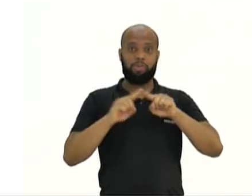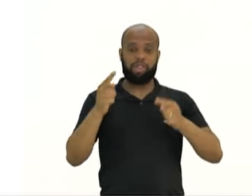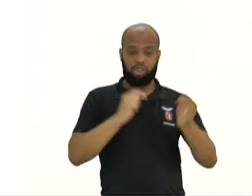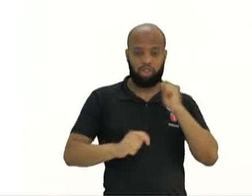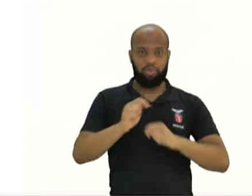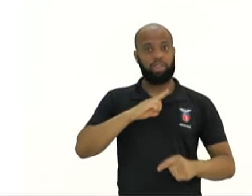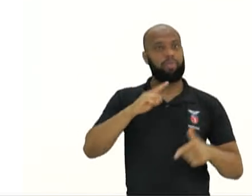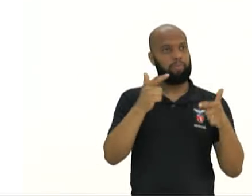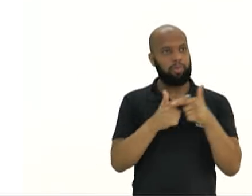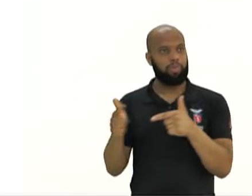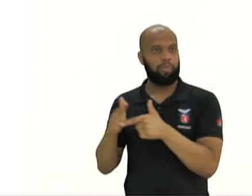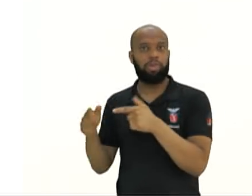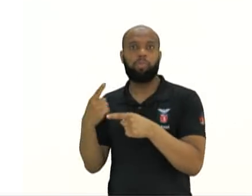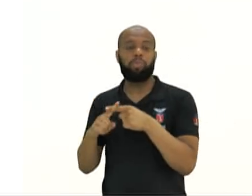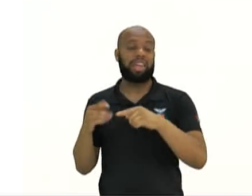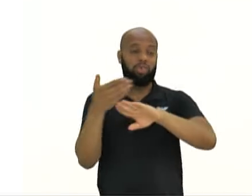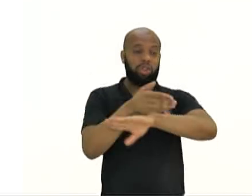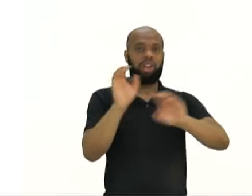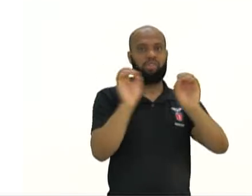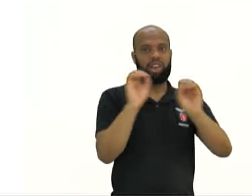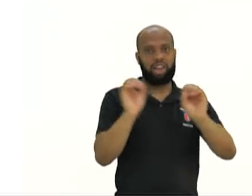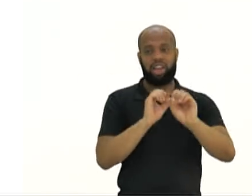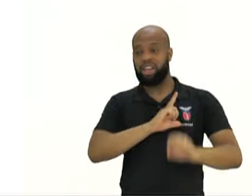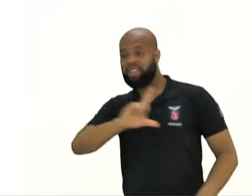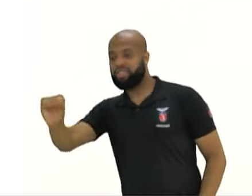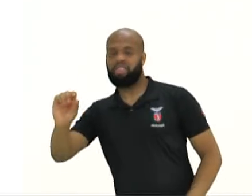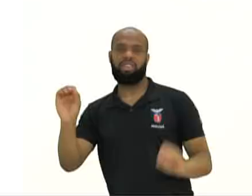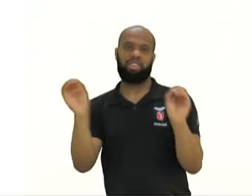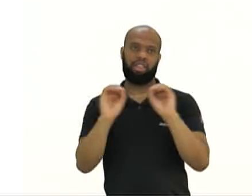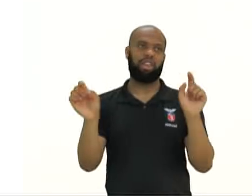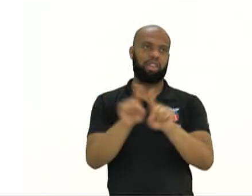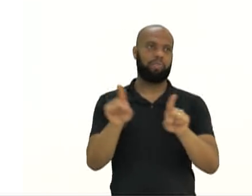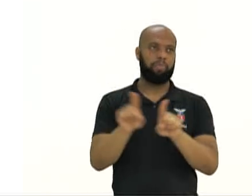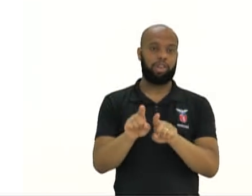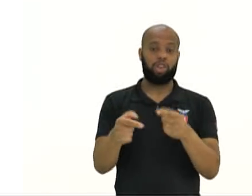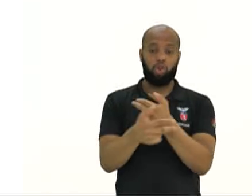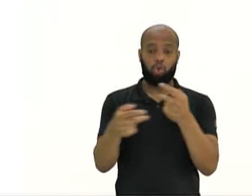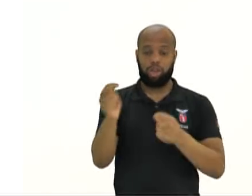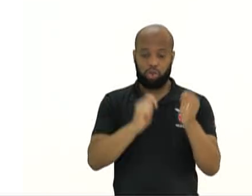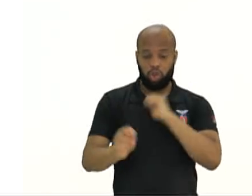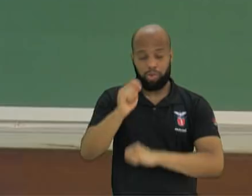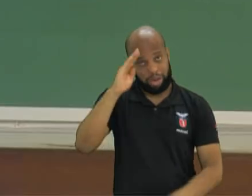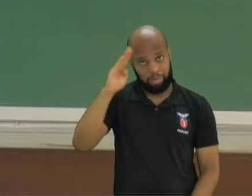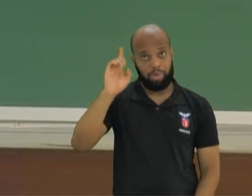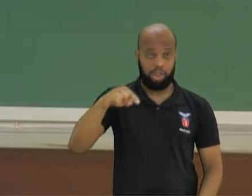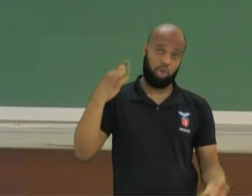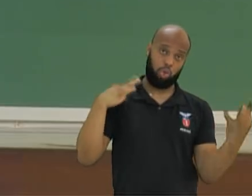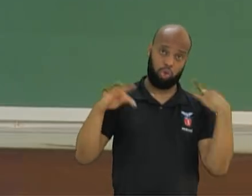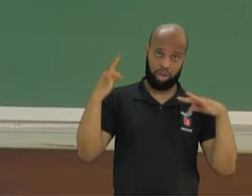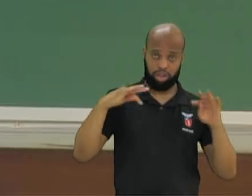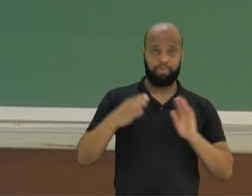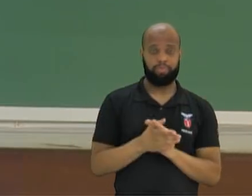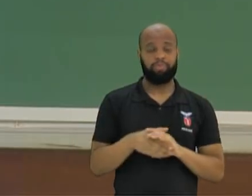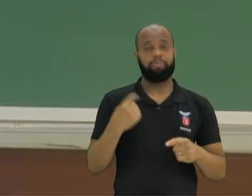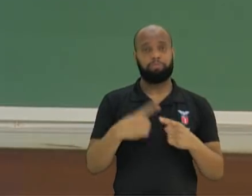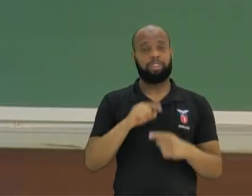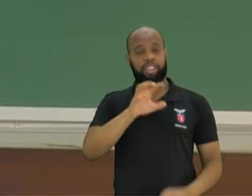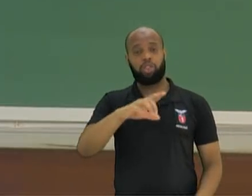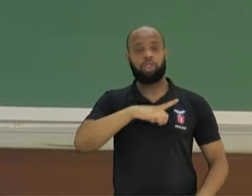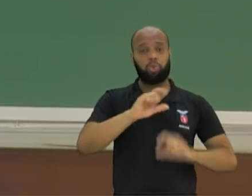Não entrava e não saía ninguém. E a atividade econômica principal é o turismo. É lógico que isso